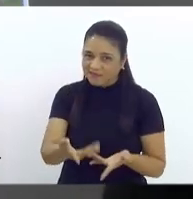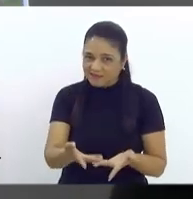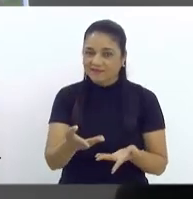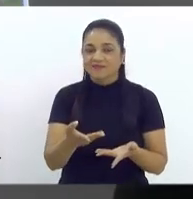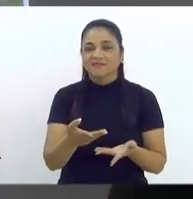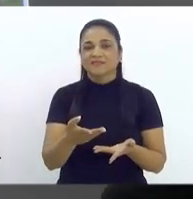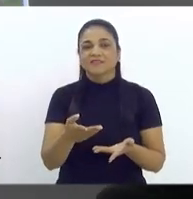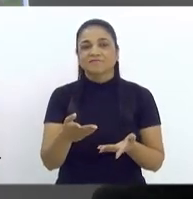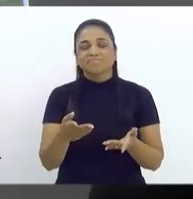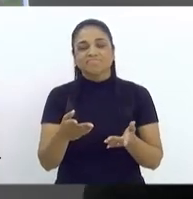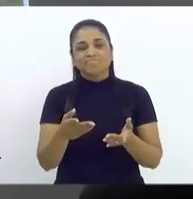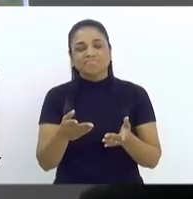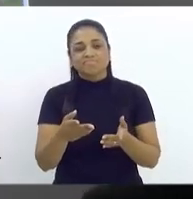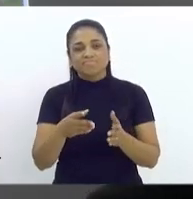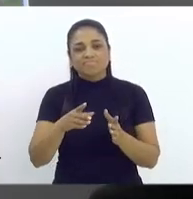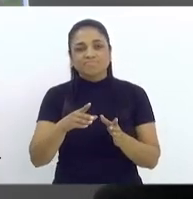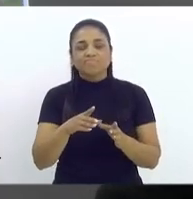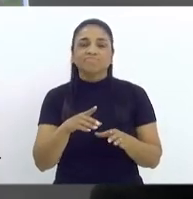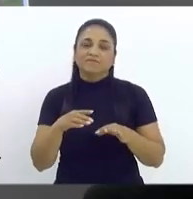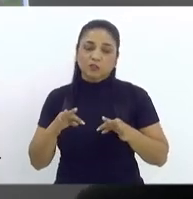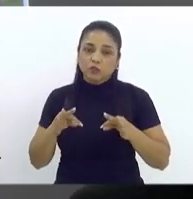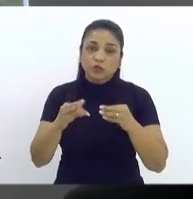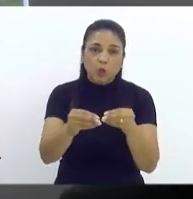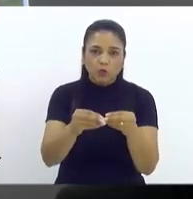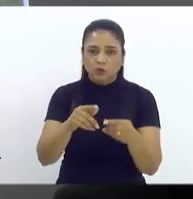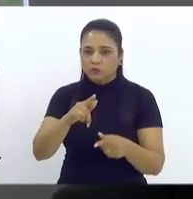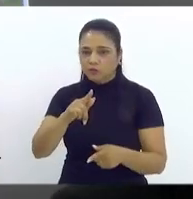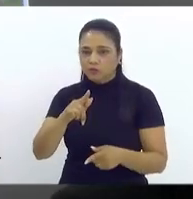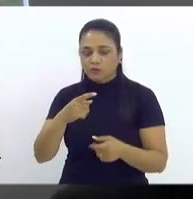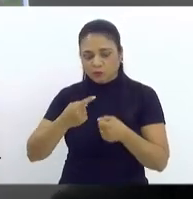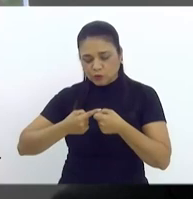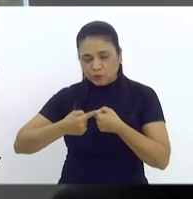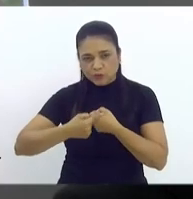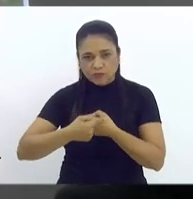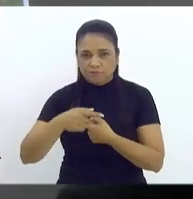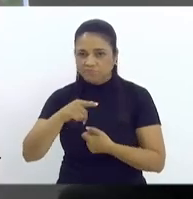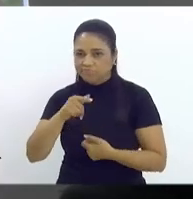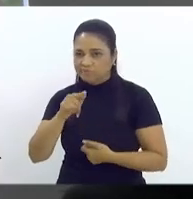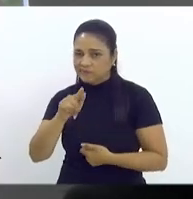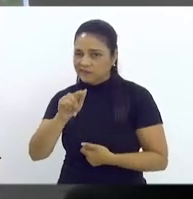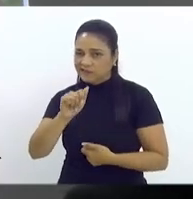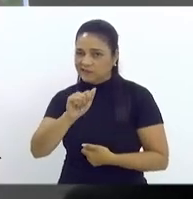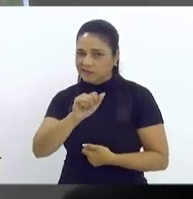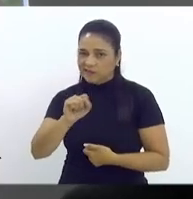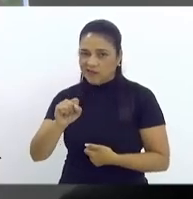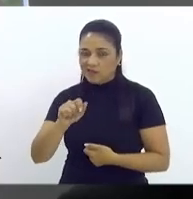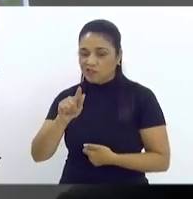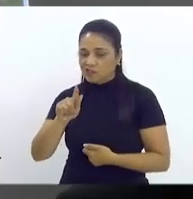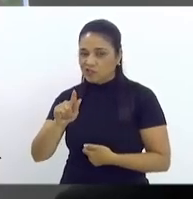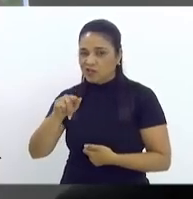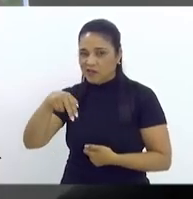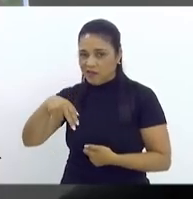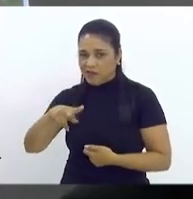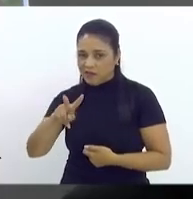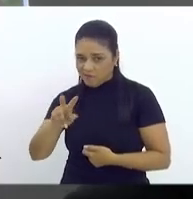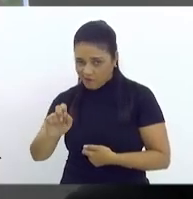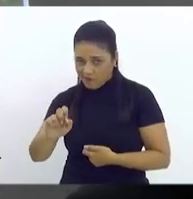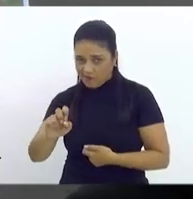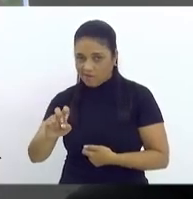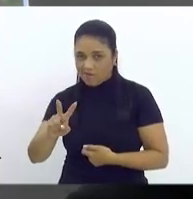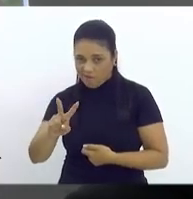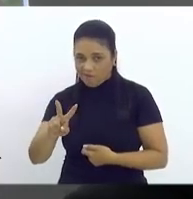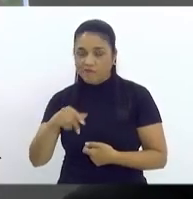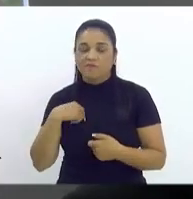possa incrementar o uso de gás em todos os municípios do Rio de Janeiro. Isso é uma alavanca bem relevante que possamos